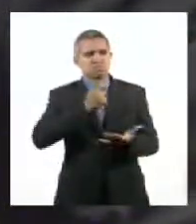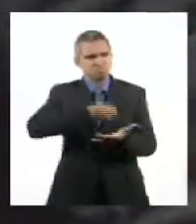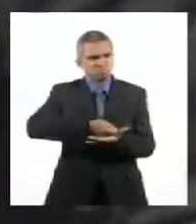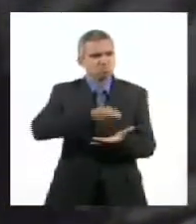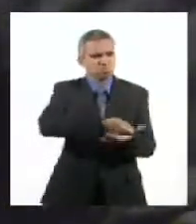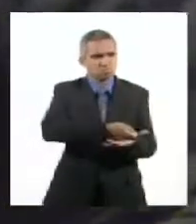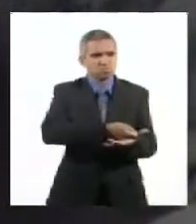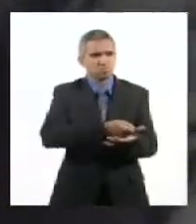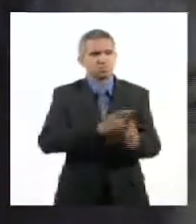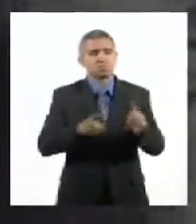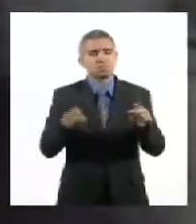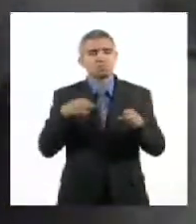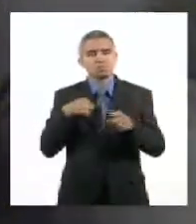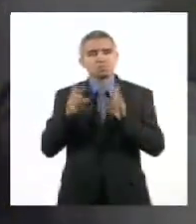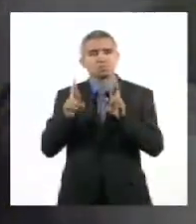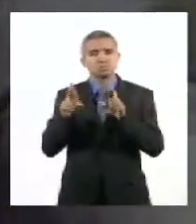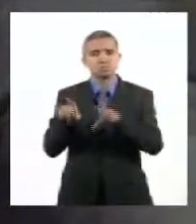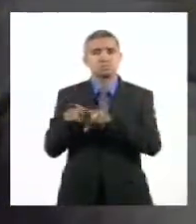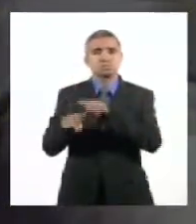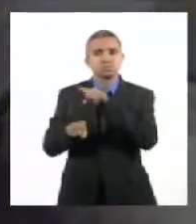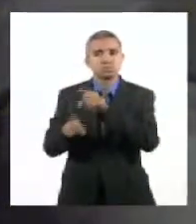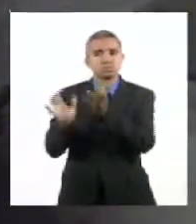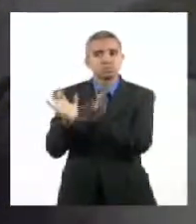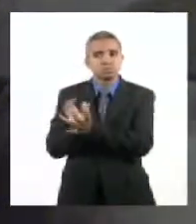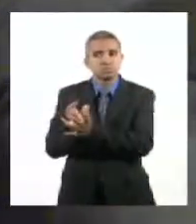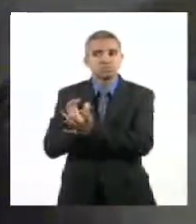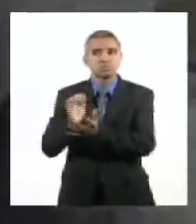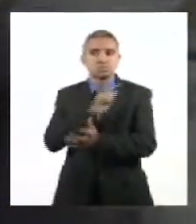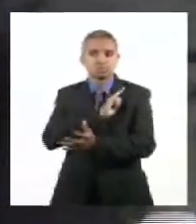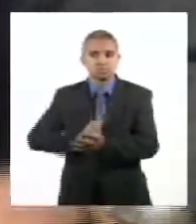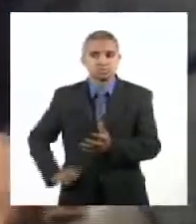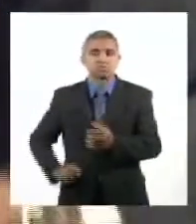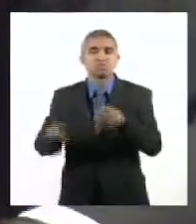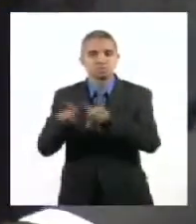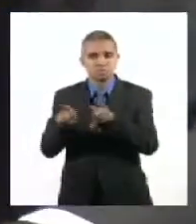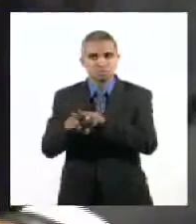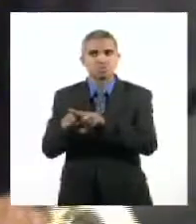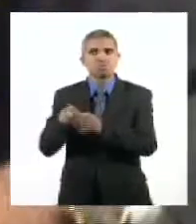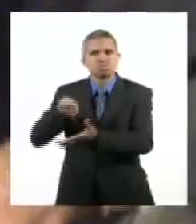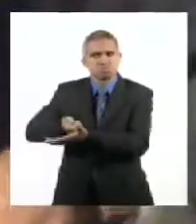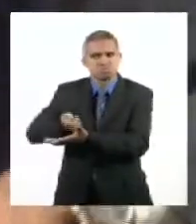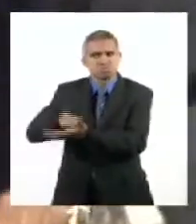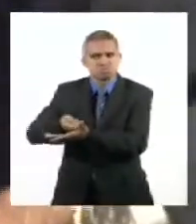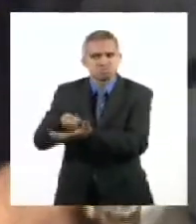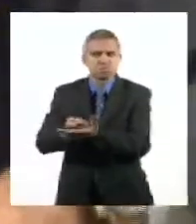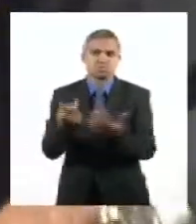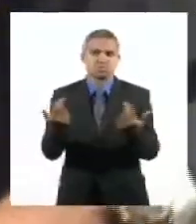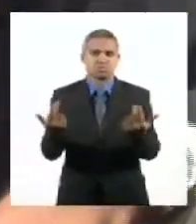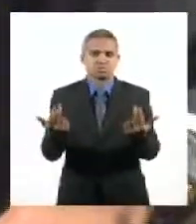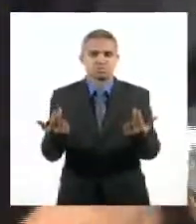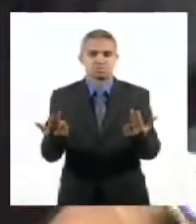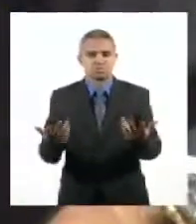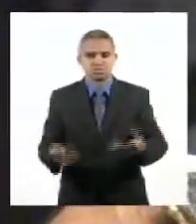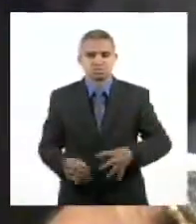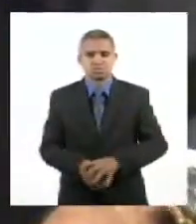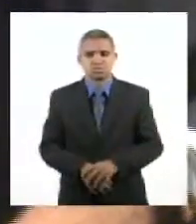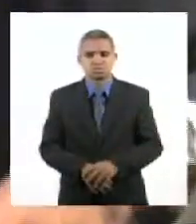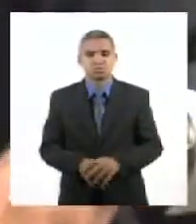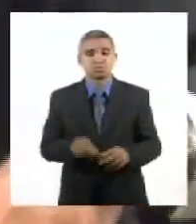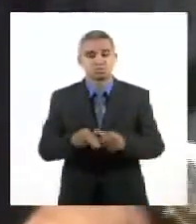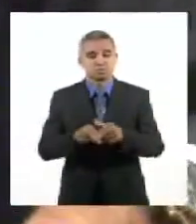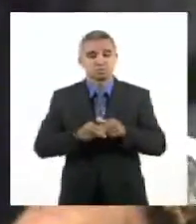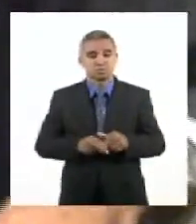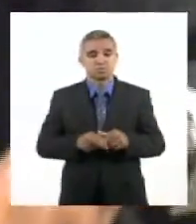dias nós vemos manchetes positivas do PROCON em nosso estado. Espero eu que, com aliados do governador Flávio Dino,